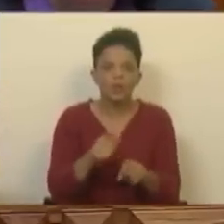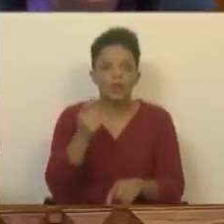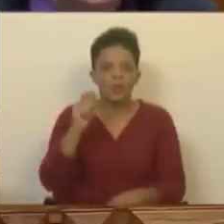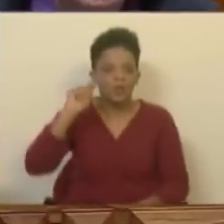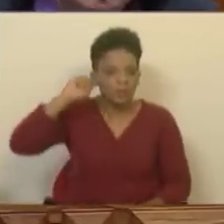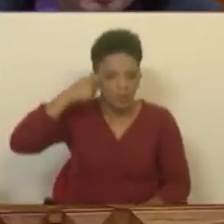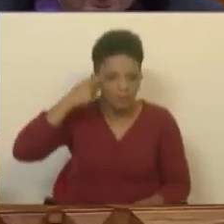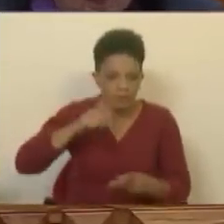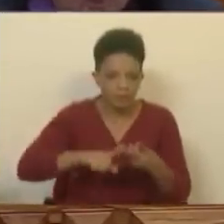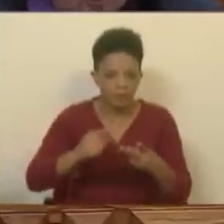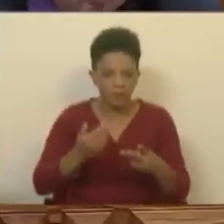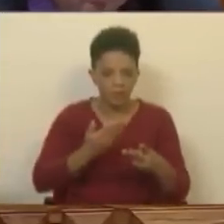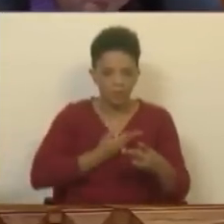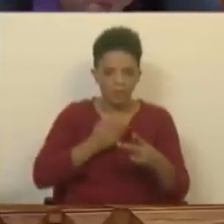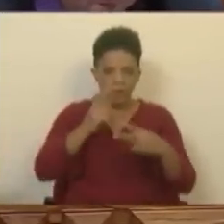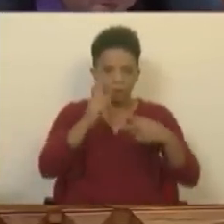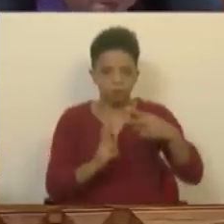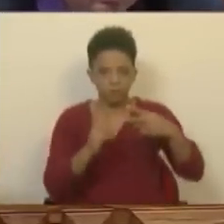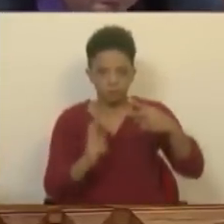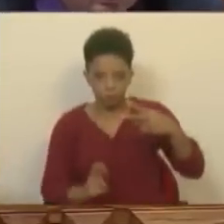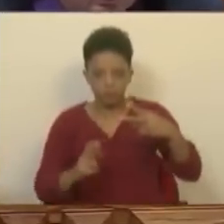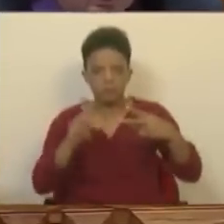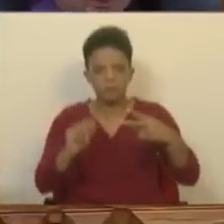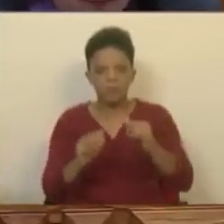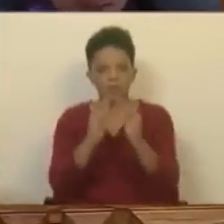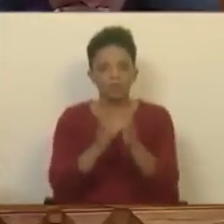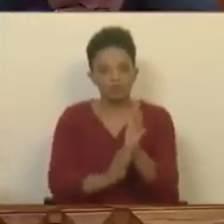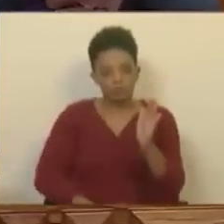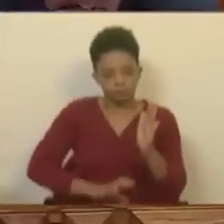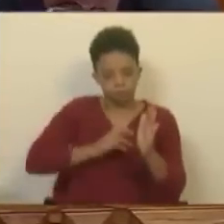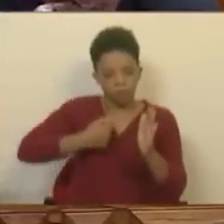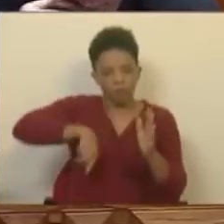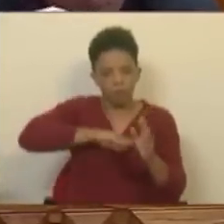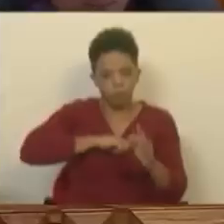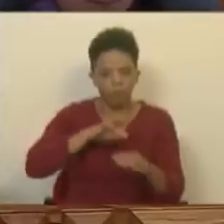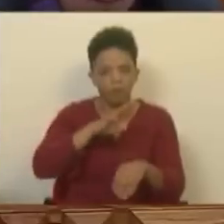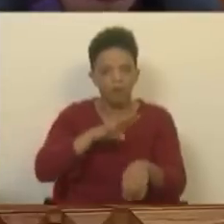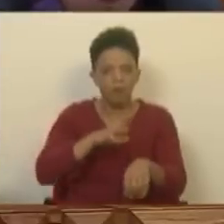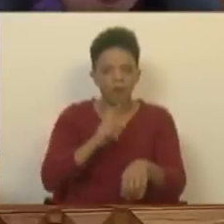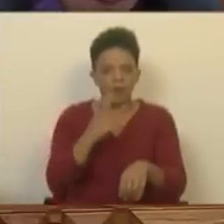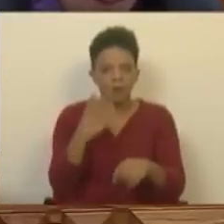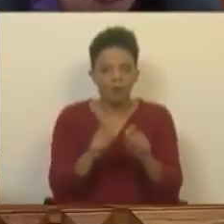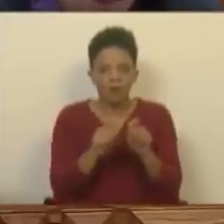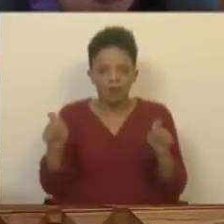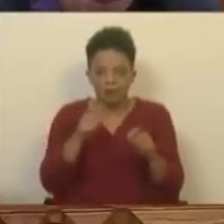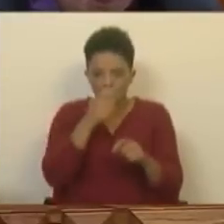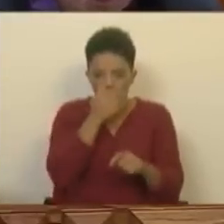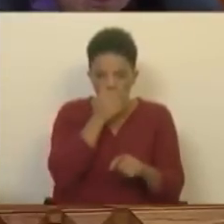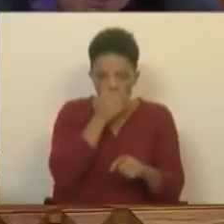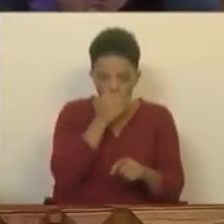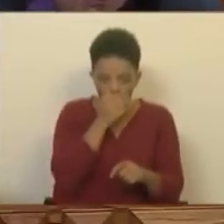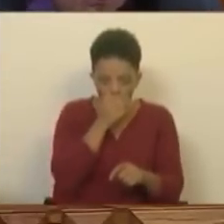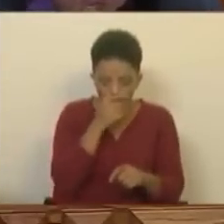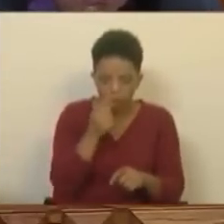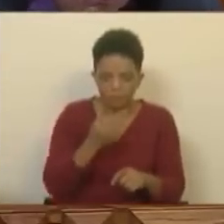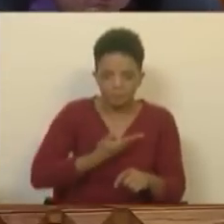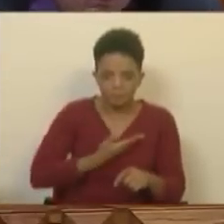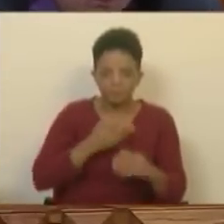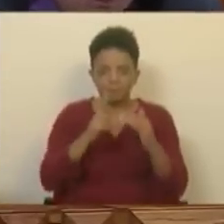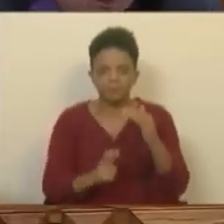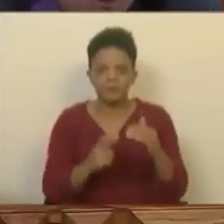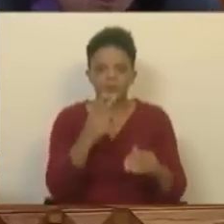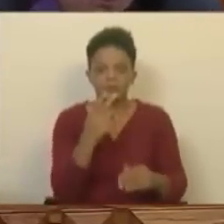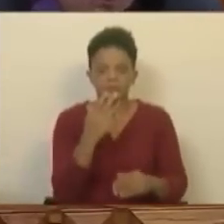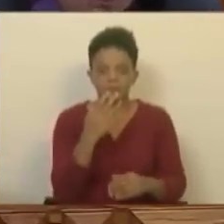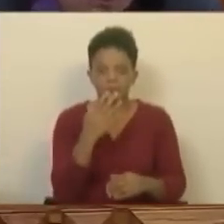défice e de depressão da dívida e todos confiarem vamos chegar mesmo ao final da legislatura quando a dívida abaixo de 100% do PIB Como já